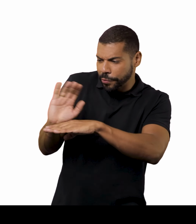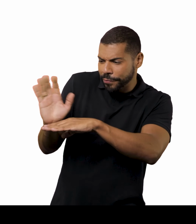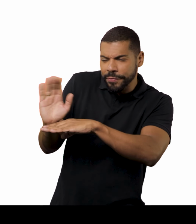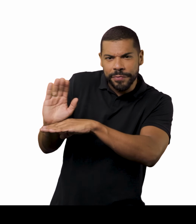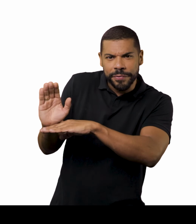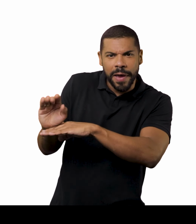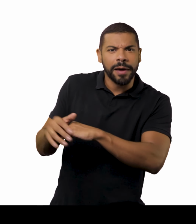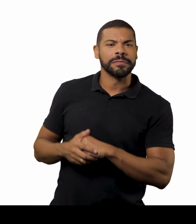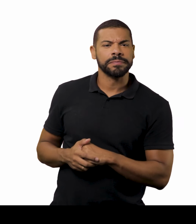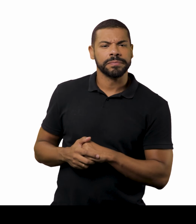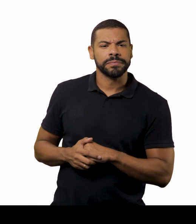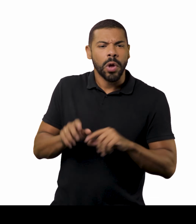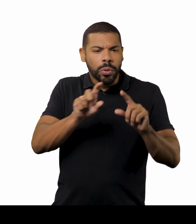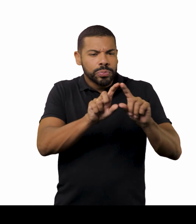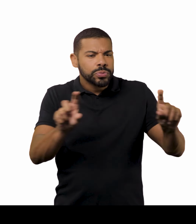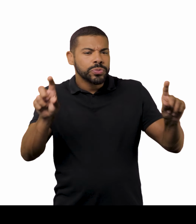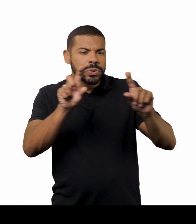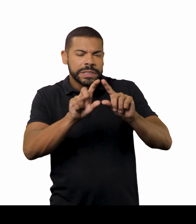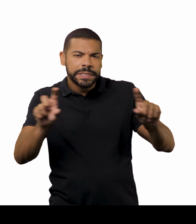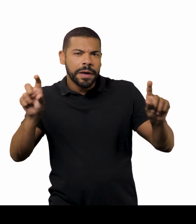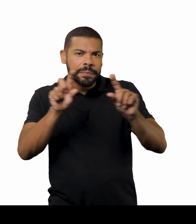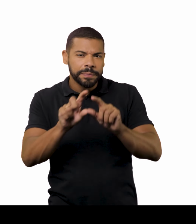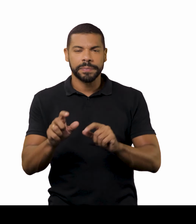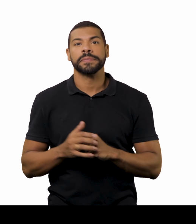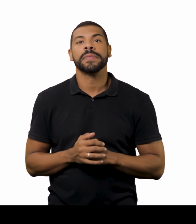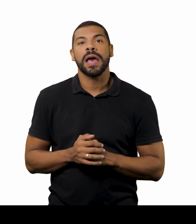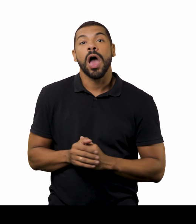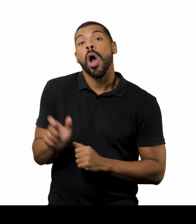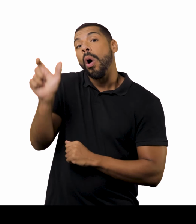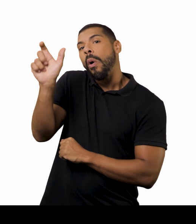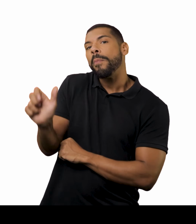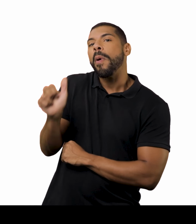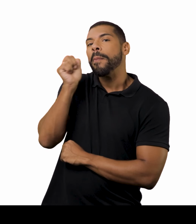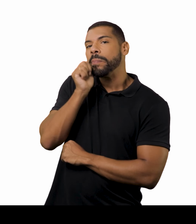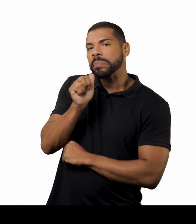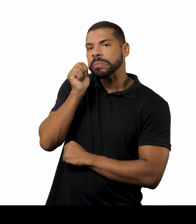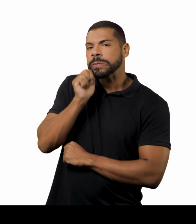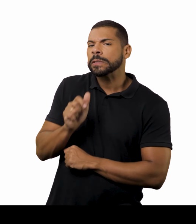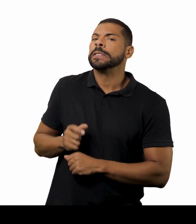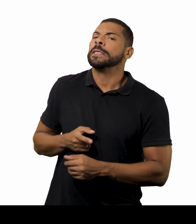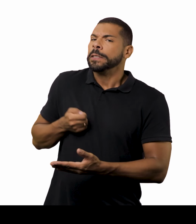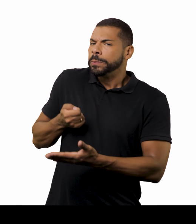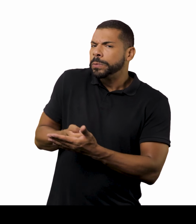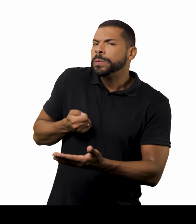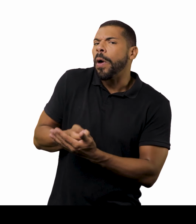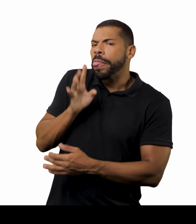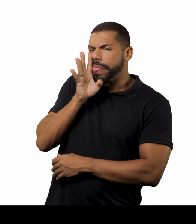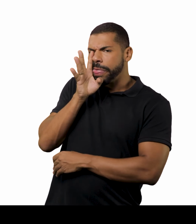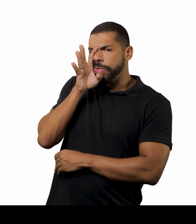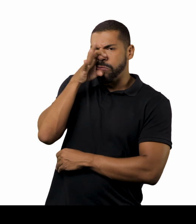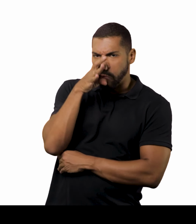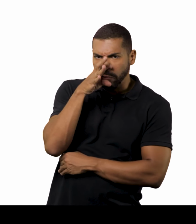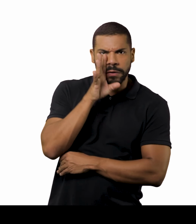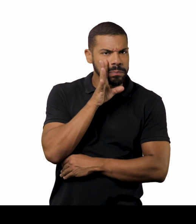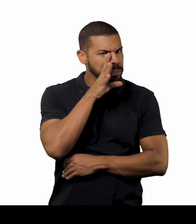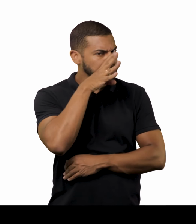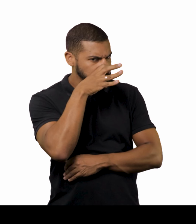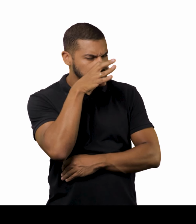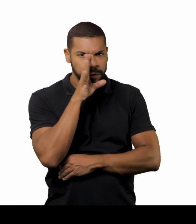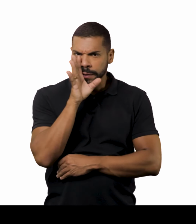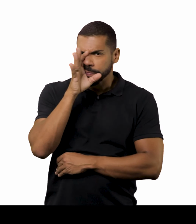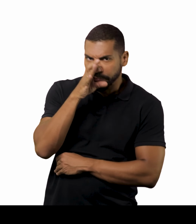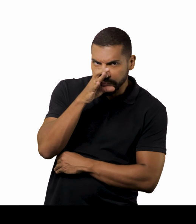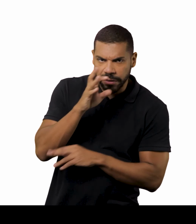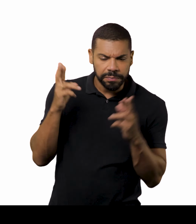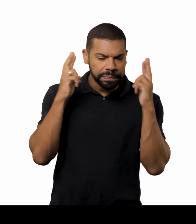em filme americano. She won't listen. Do tipo assim, é uma mulher que está sendo muito teimosa e por isso ela não